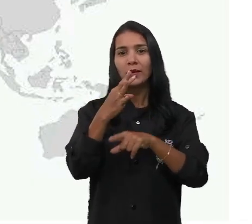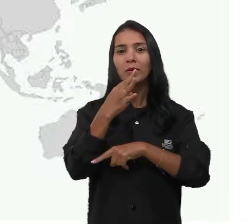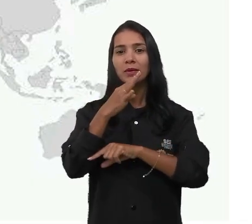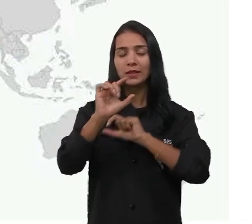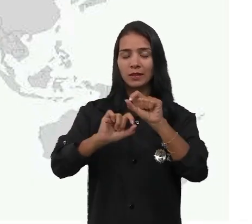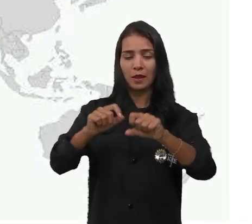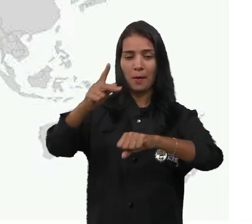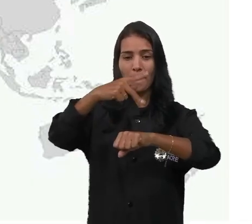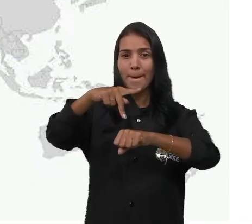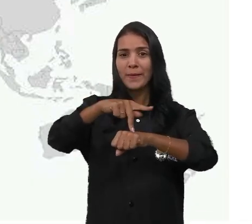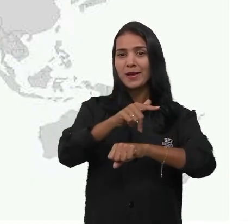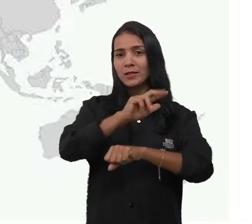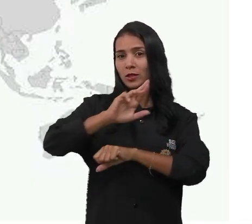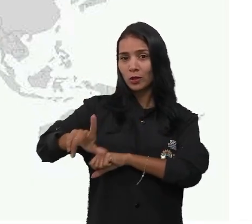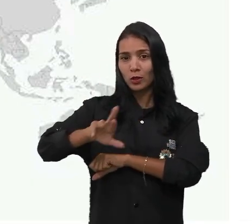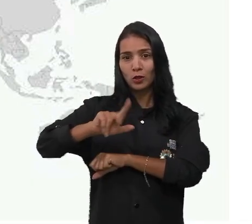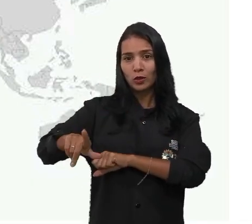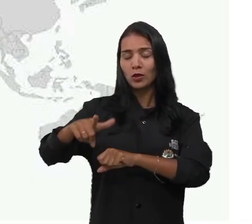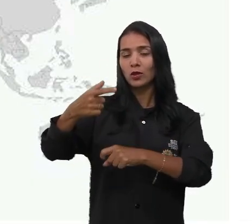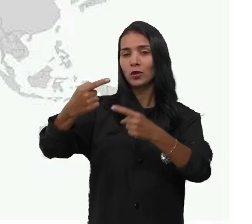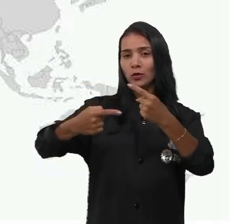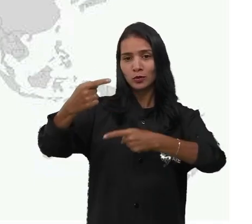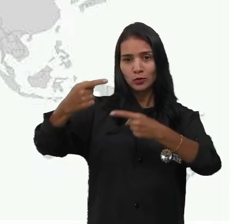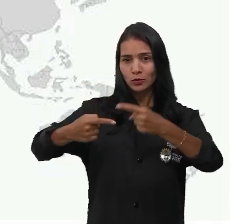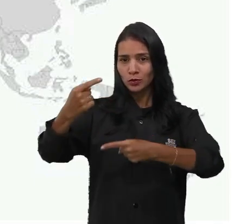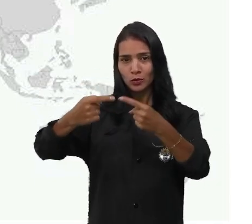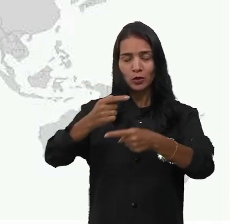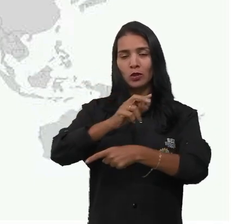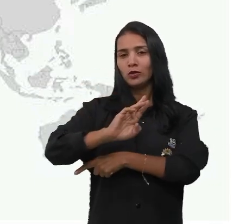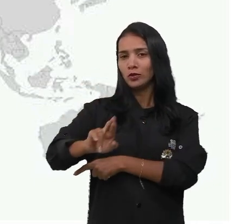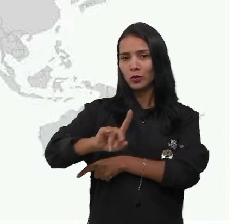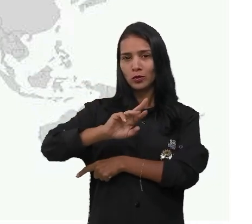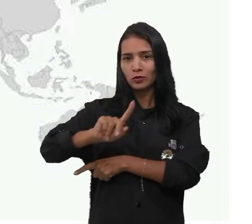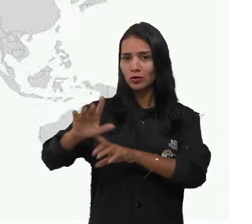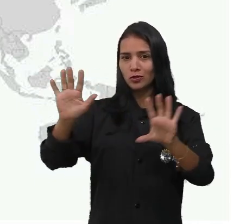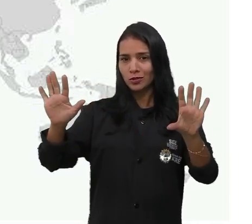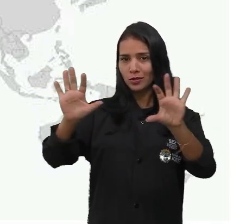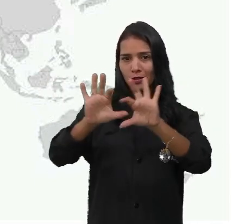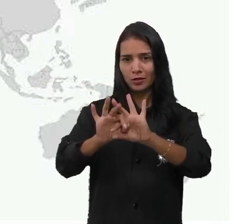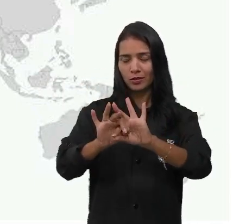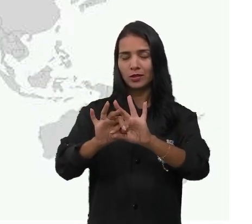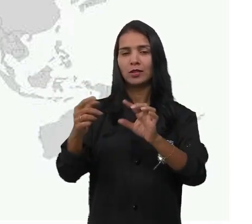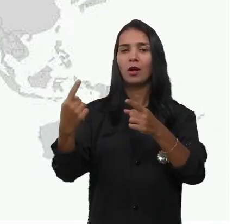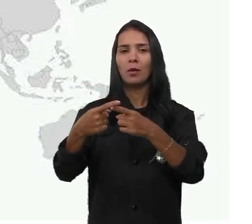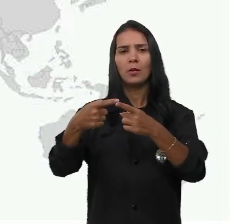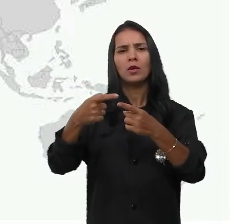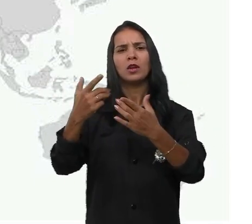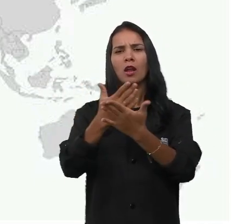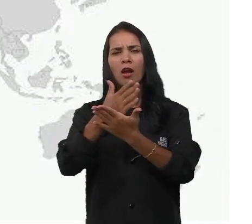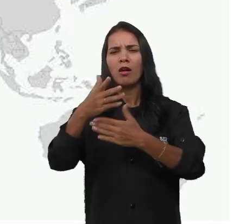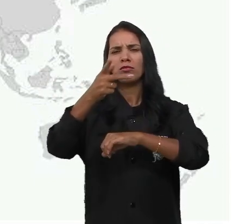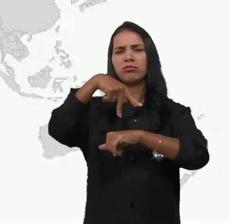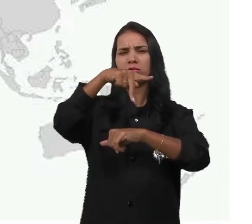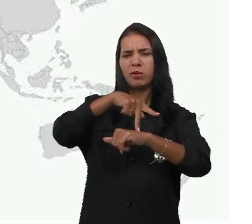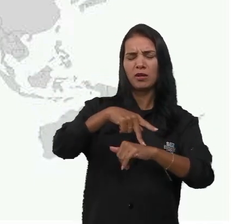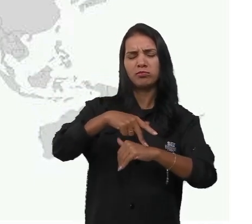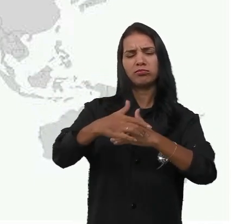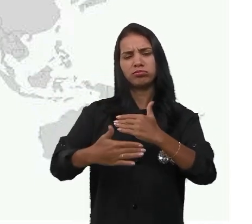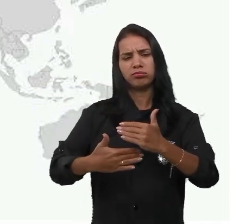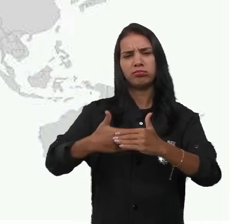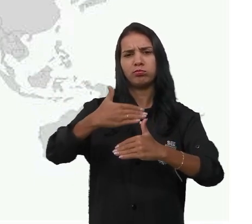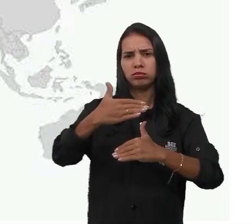não alinhados, ou seja, eram aqueles países que ainda estavam muitos deles ainda com as suas